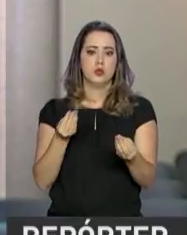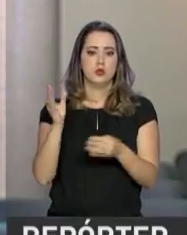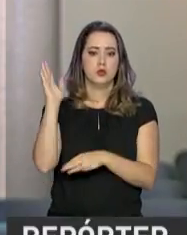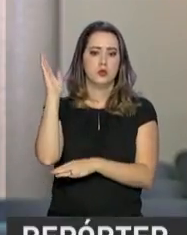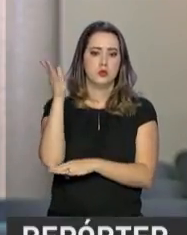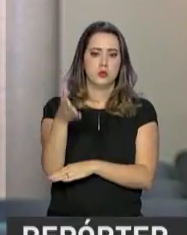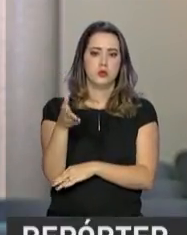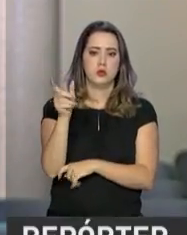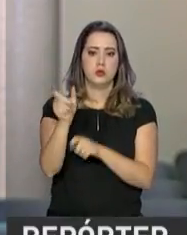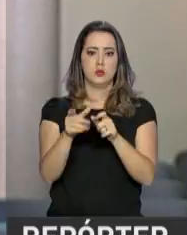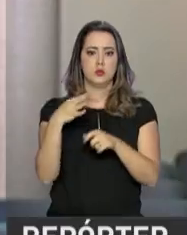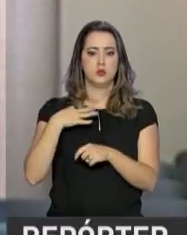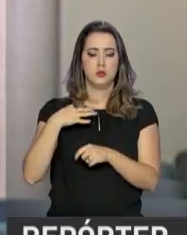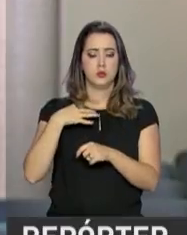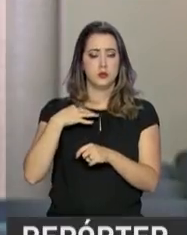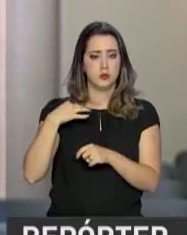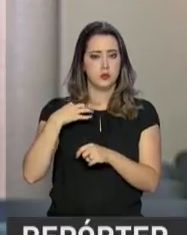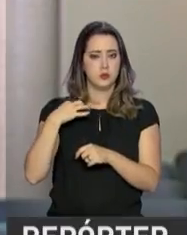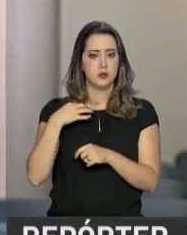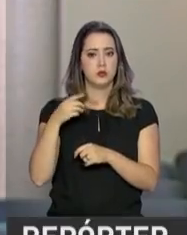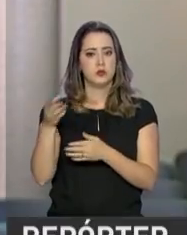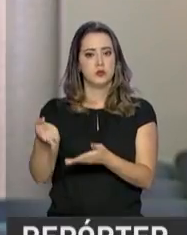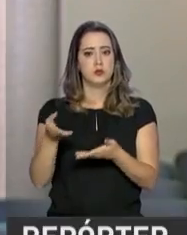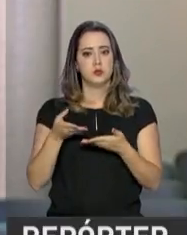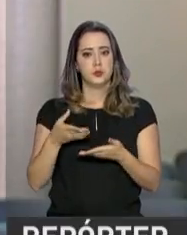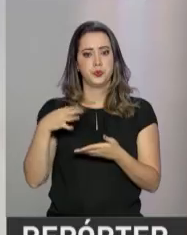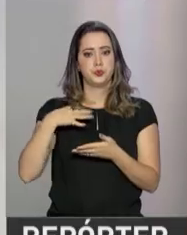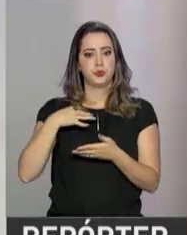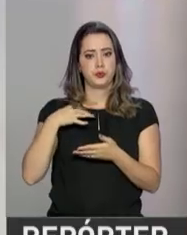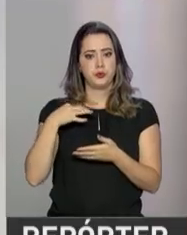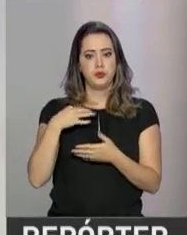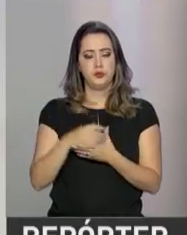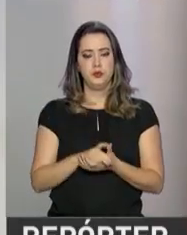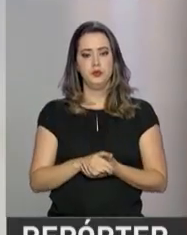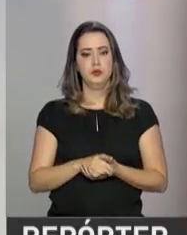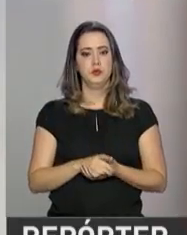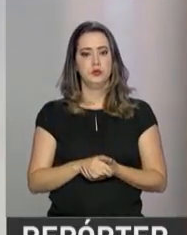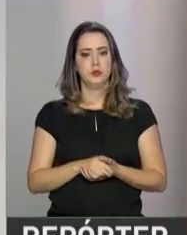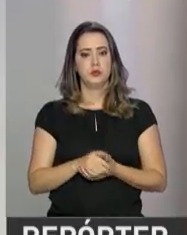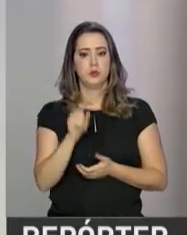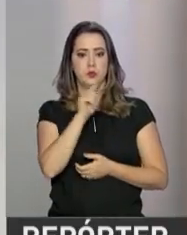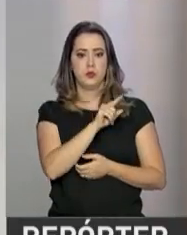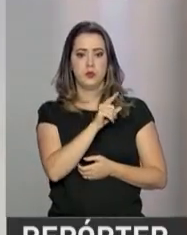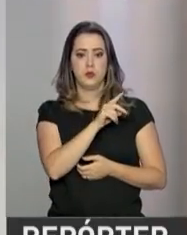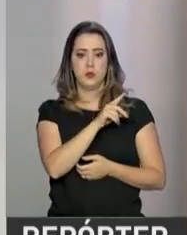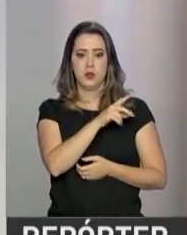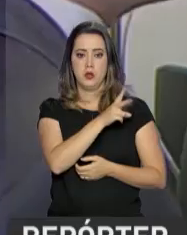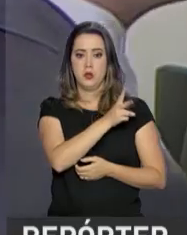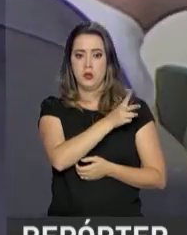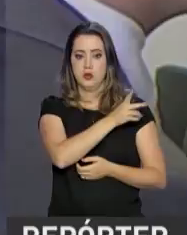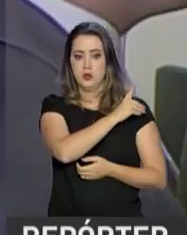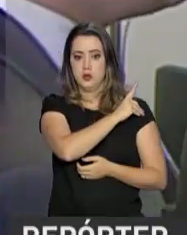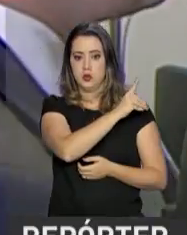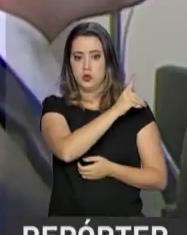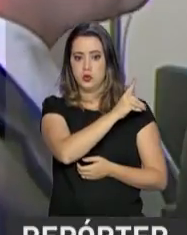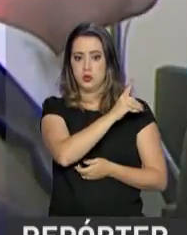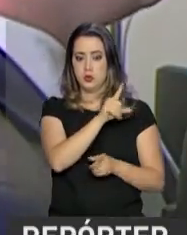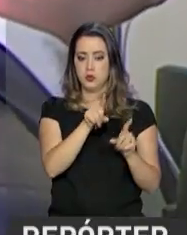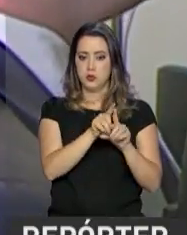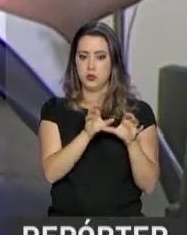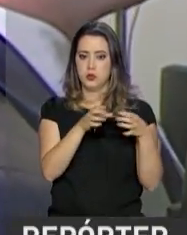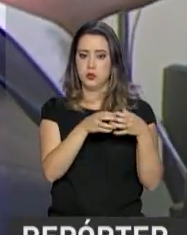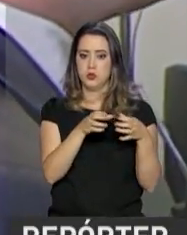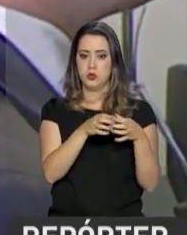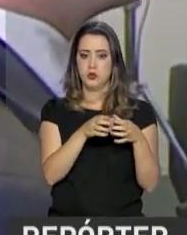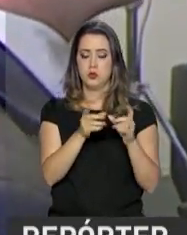pra esses voluntários dos alojamentos que recebem esses voluntários fernando souza diretor institucional e de sustentabilidade do grupo